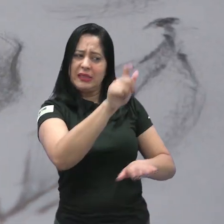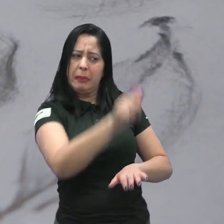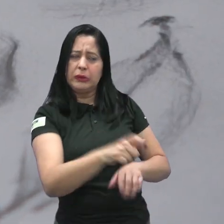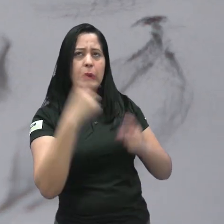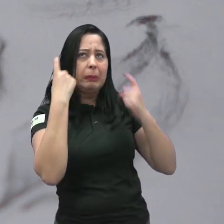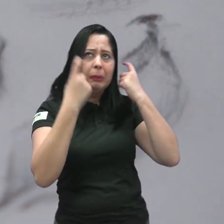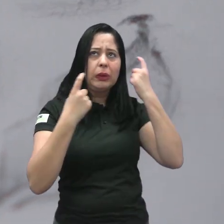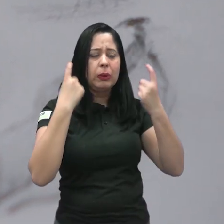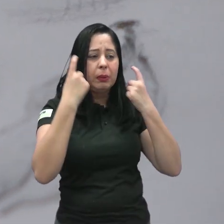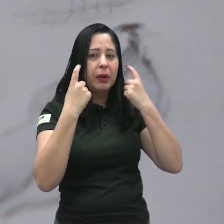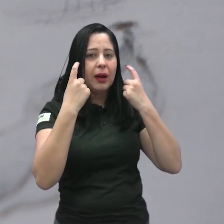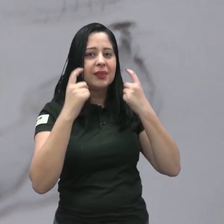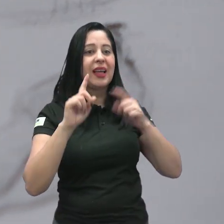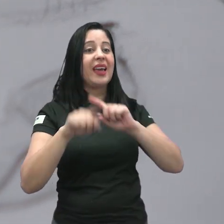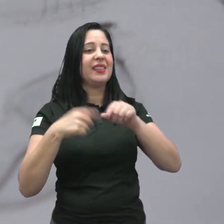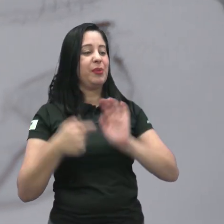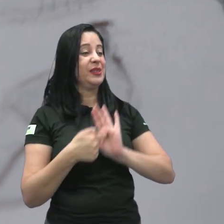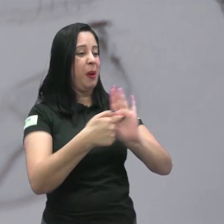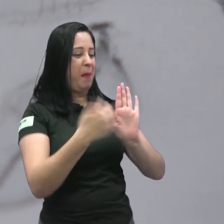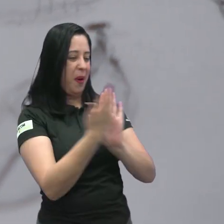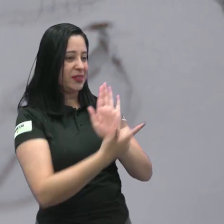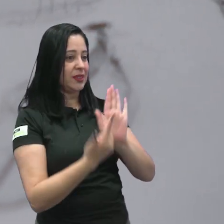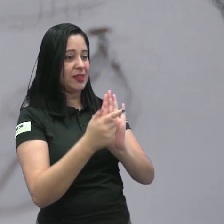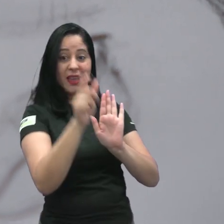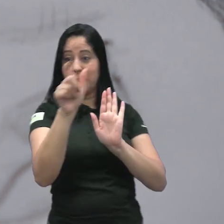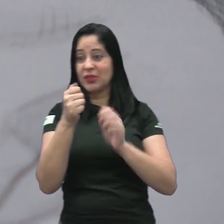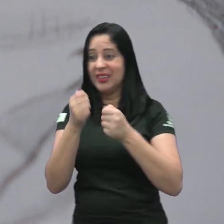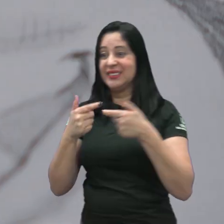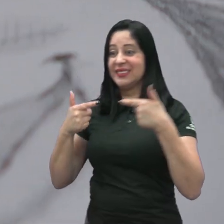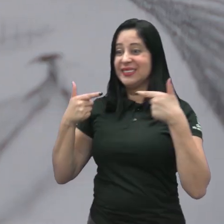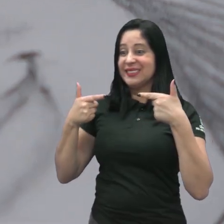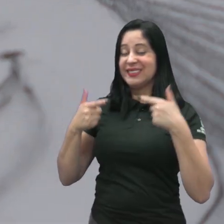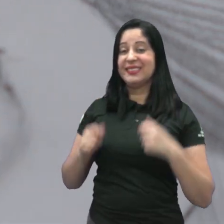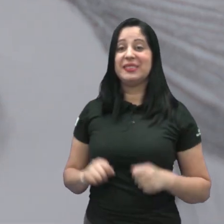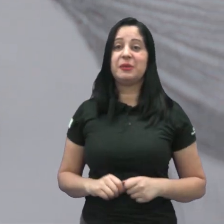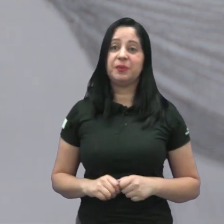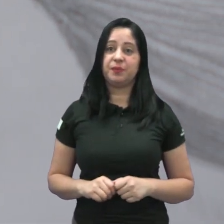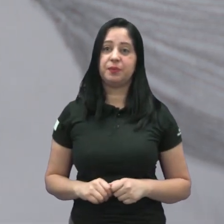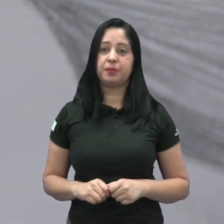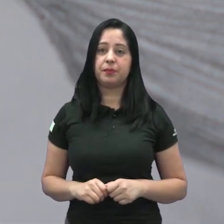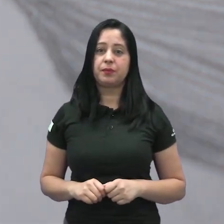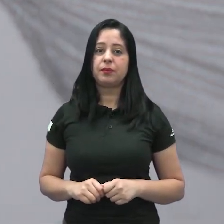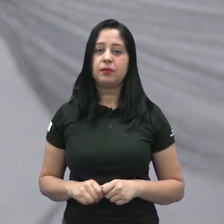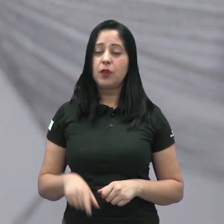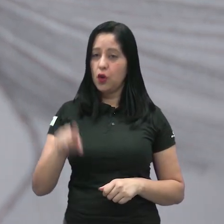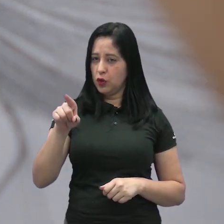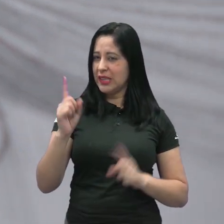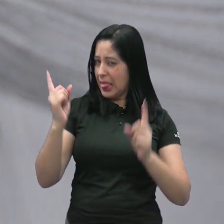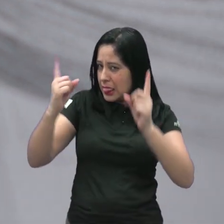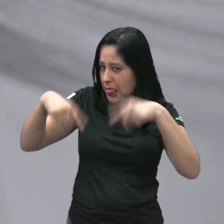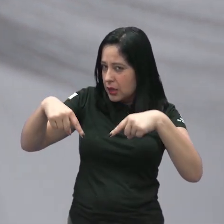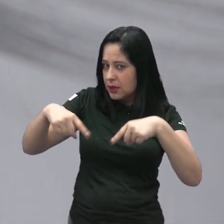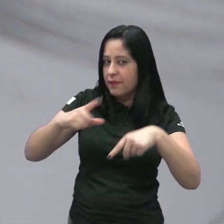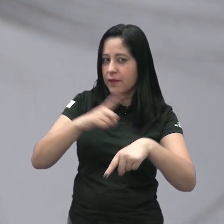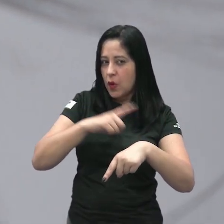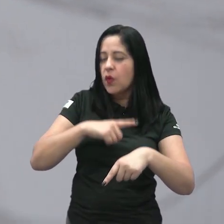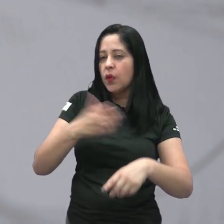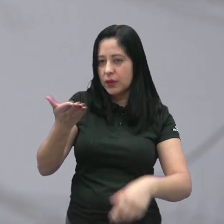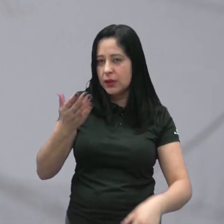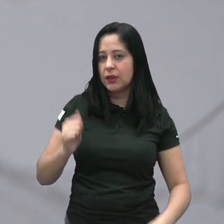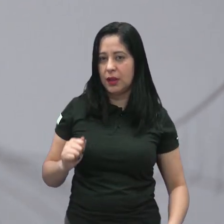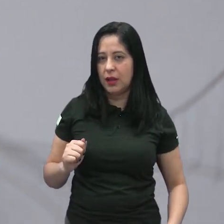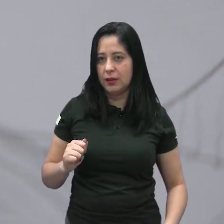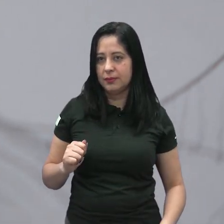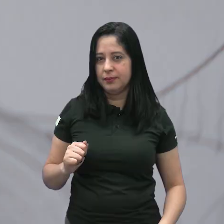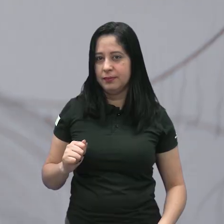com alguma coisa, vê o desenho, já dá um sorrisinho, né? Um sorrisinho, legal. Muda um pouco. E fala pra mim, você enfrentou algum desafio quando